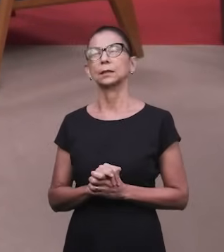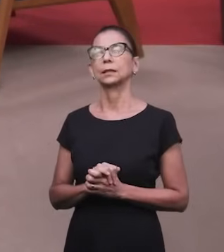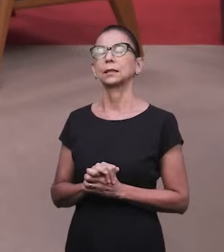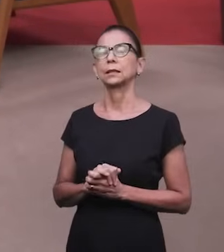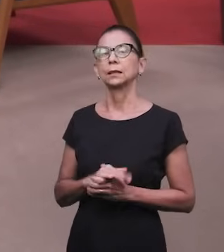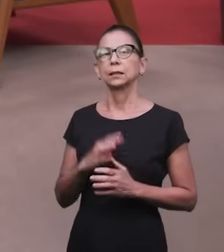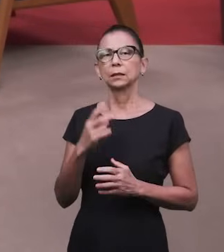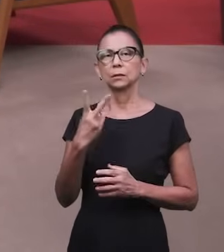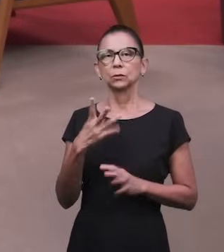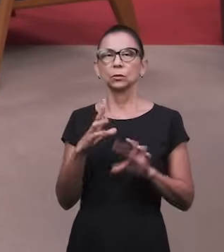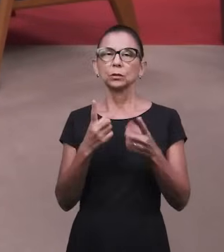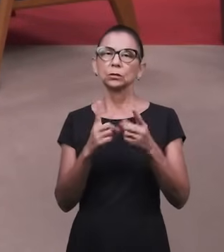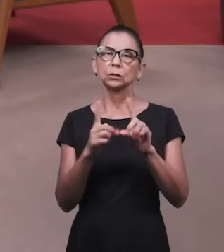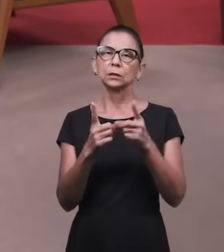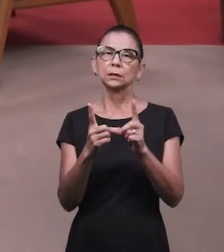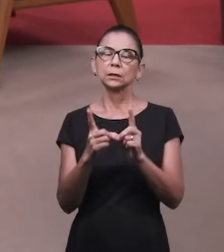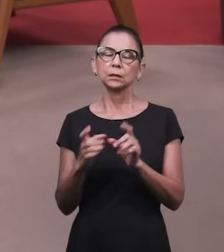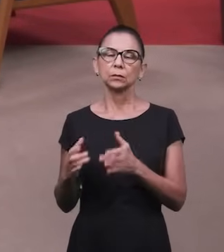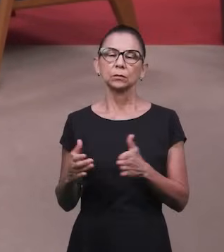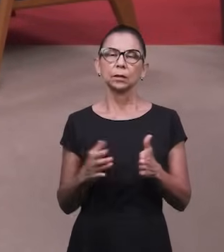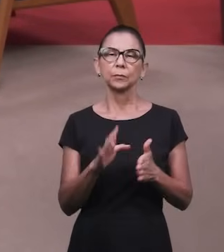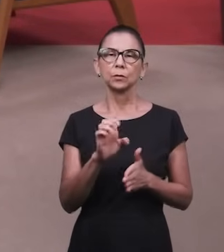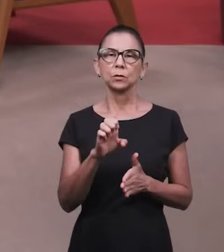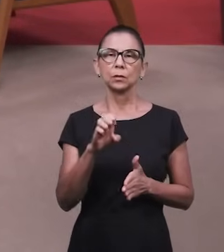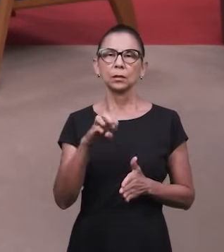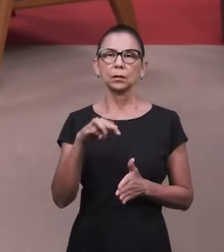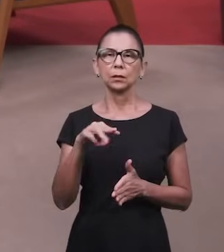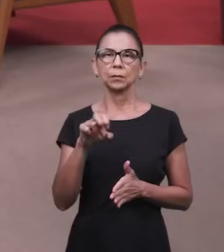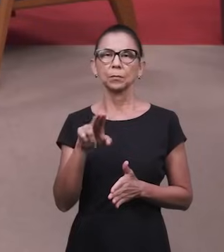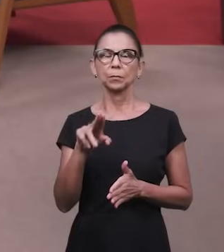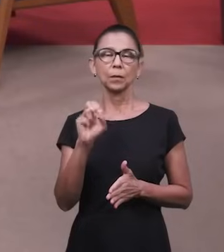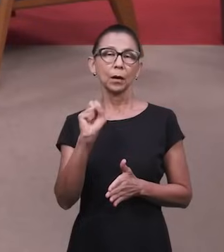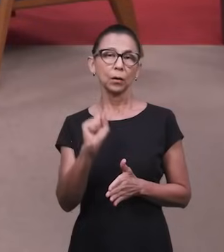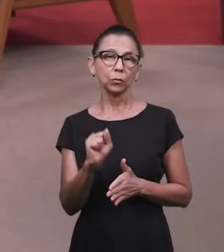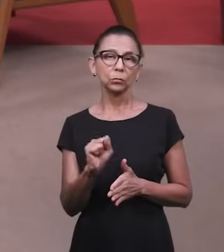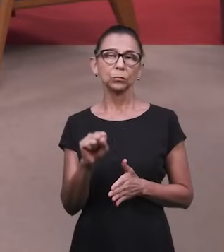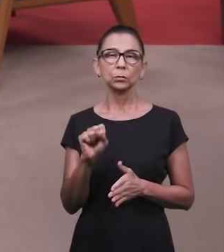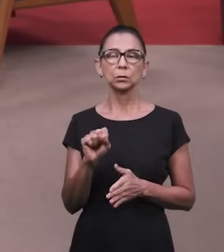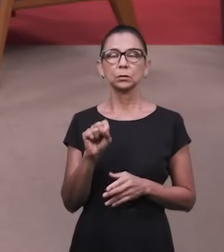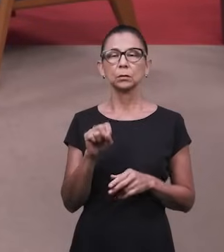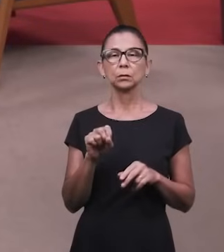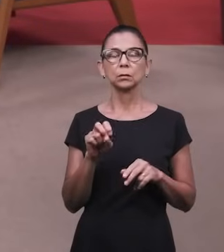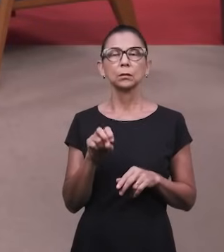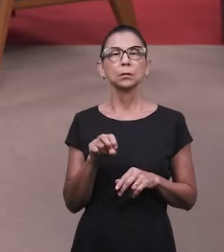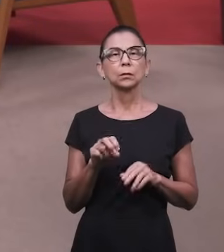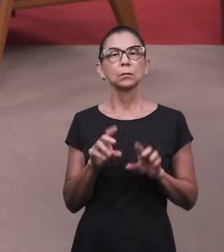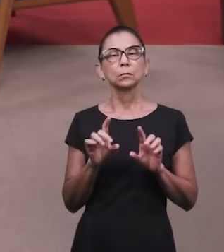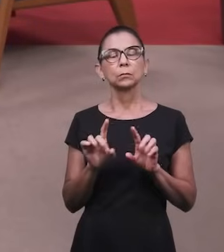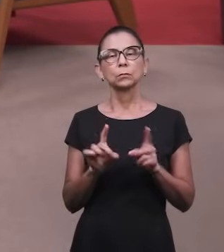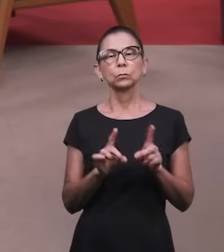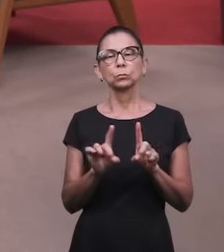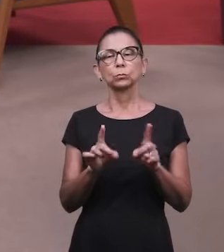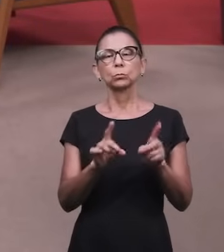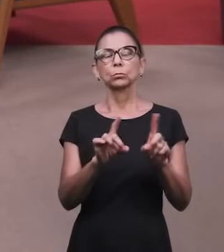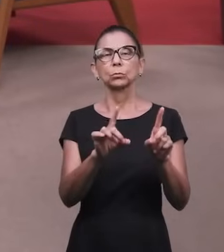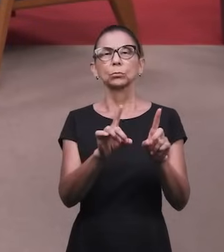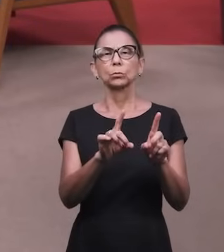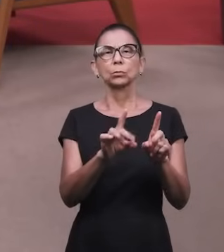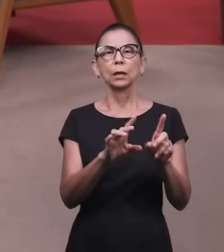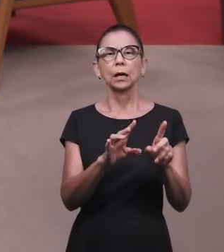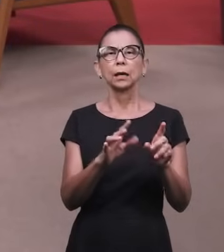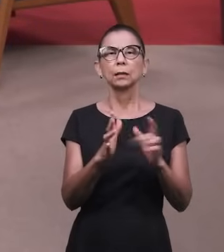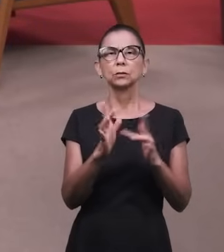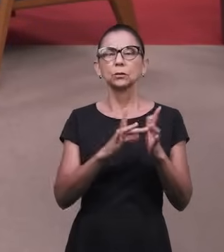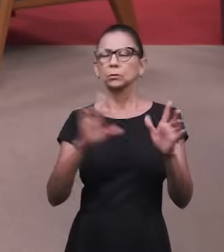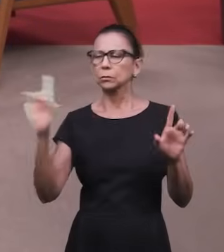querido, amado, com prazer de receber. Mas a igreja fiel, quando tentou fazer isso, já infiel. É infiel, Eu